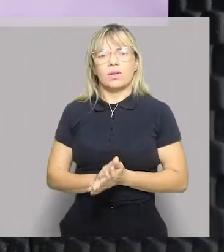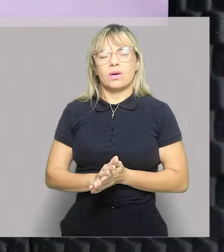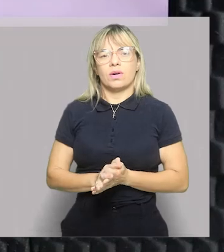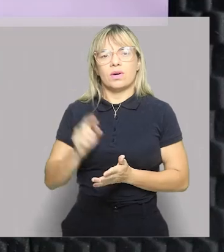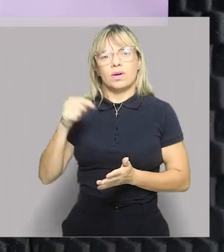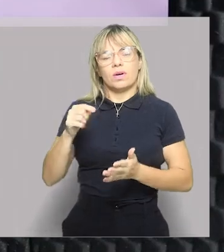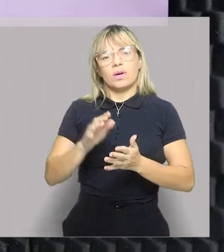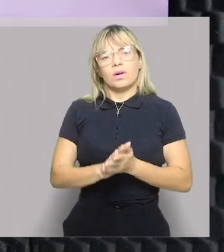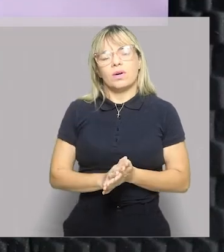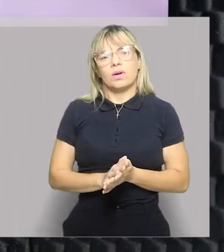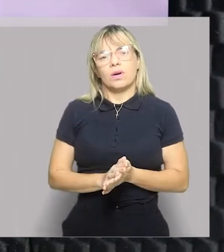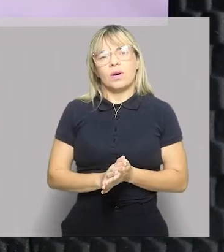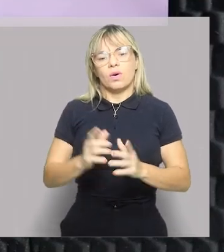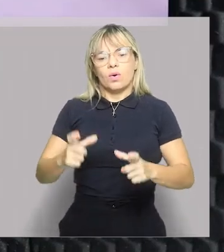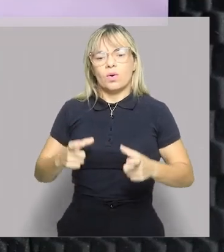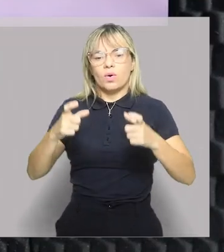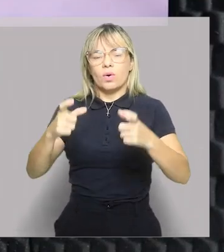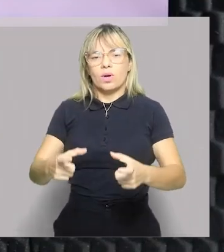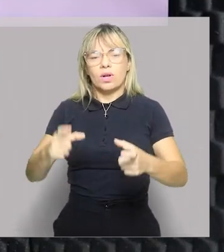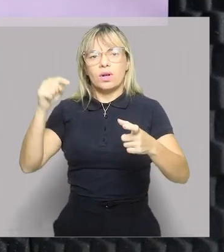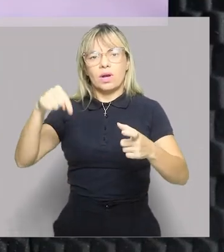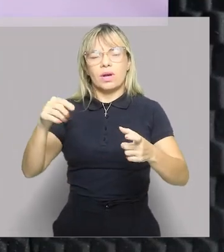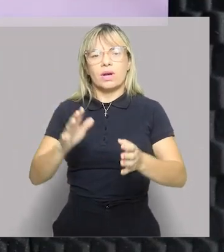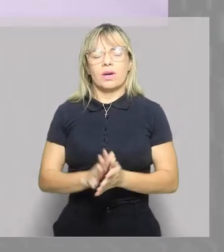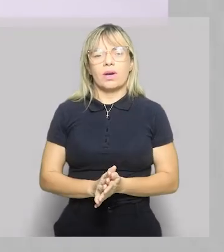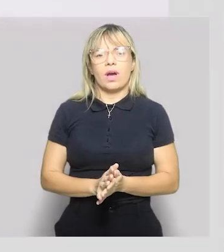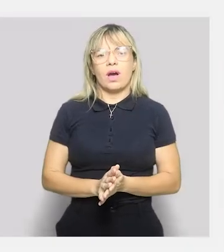né? o lugar. Né?